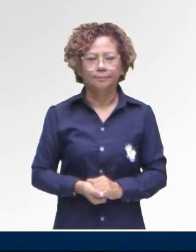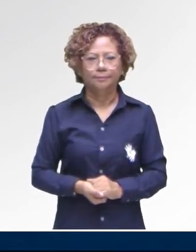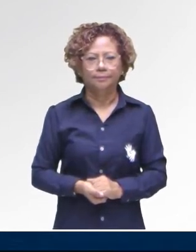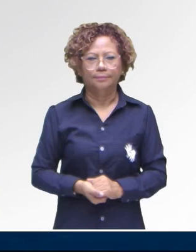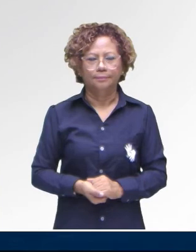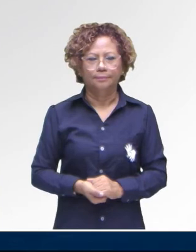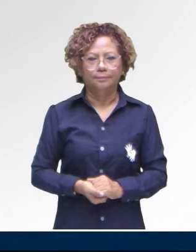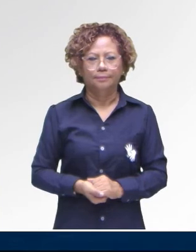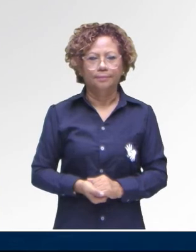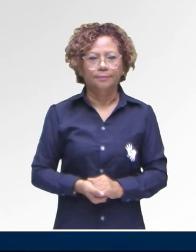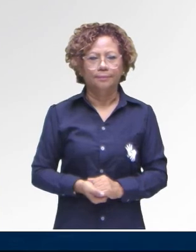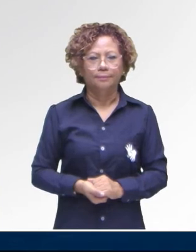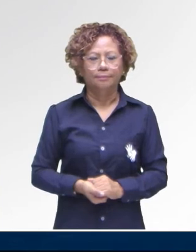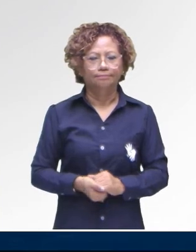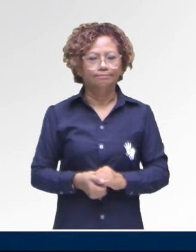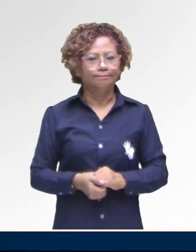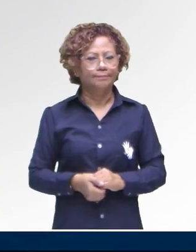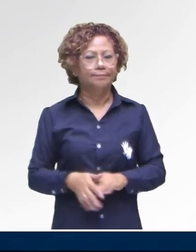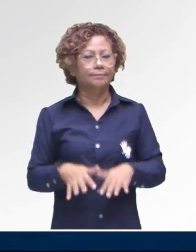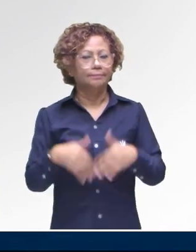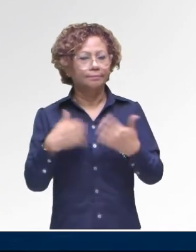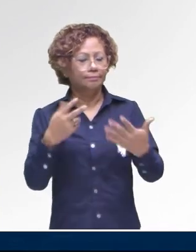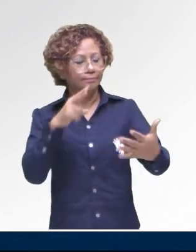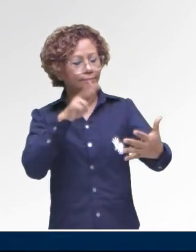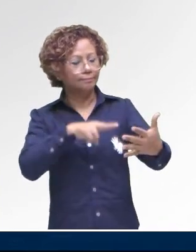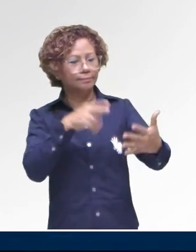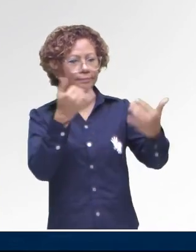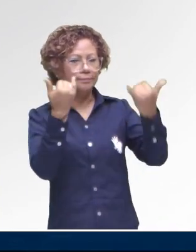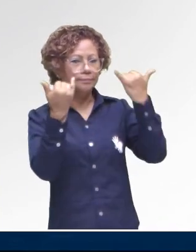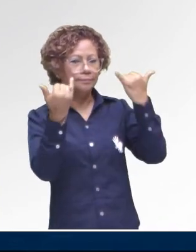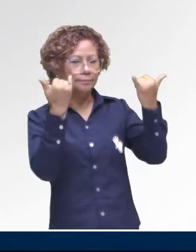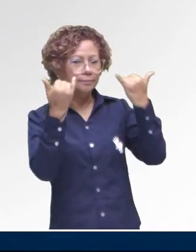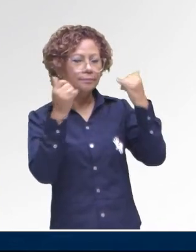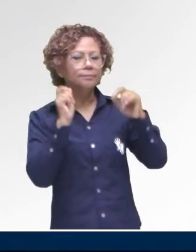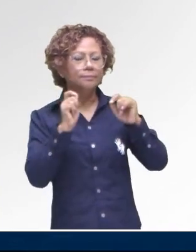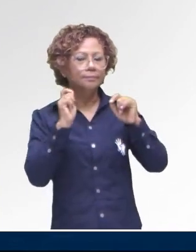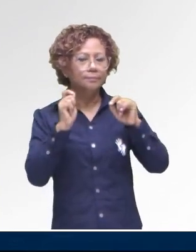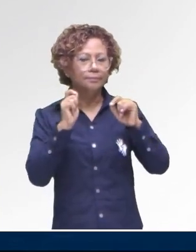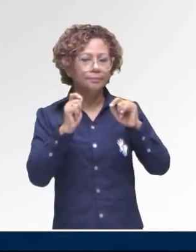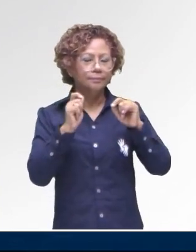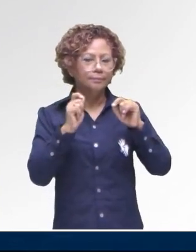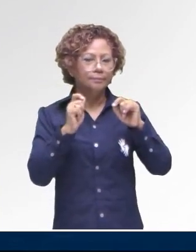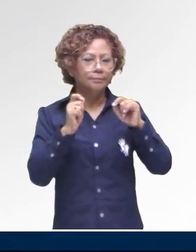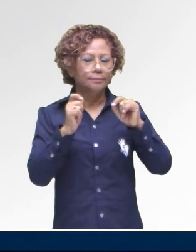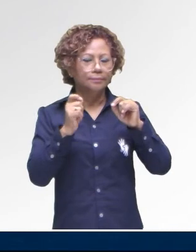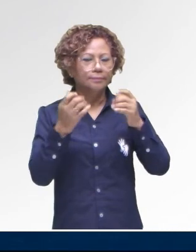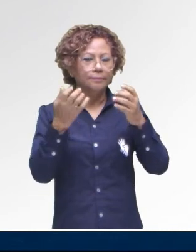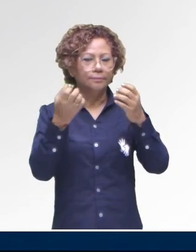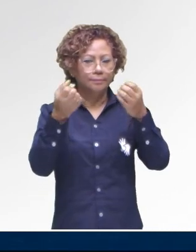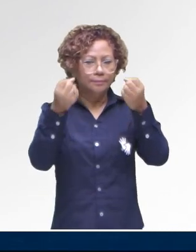Vamos analisar então esse aqui. Olha só. Nós temos então, ó,